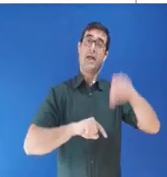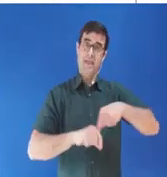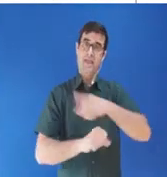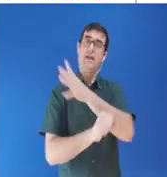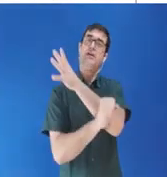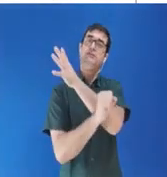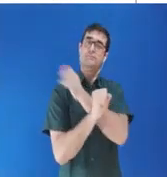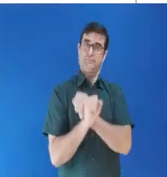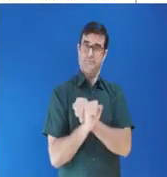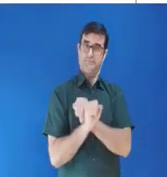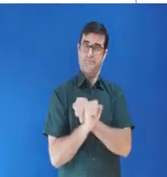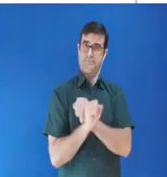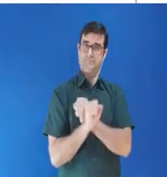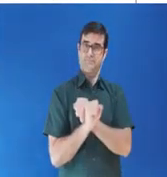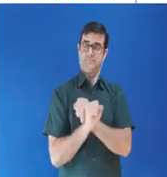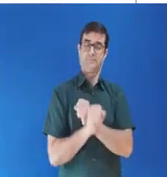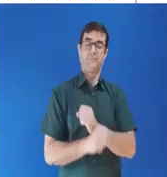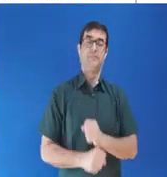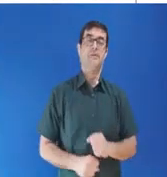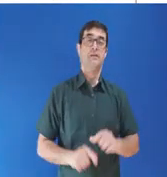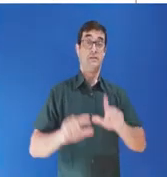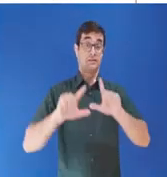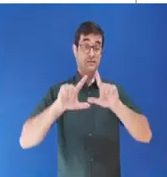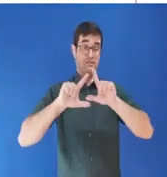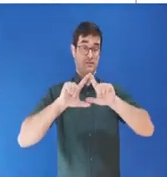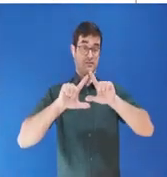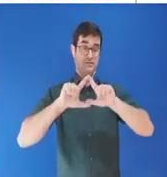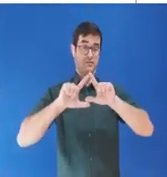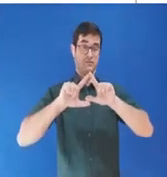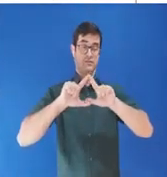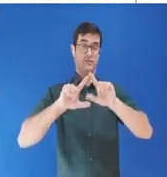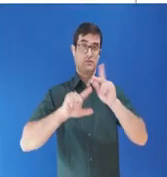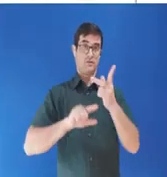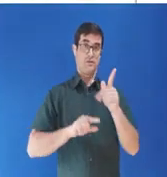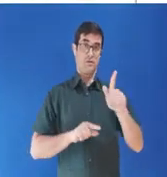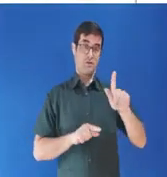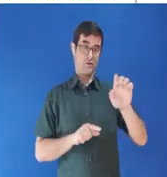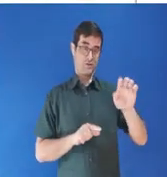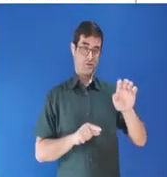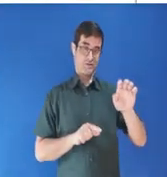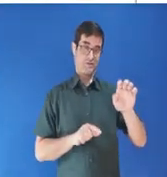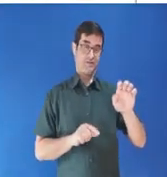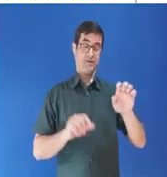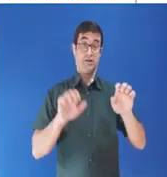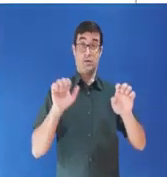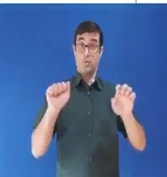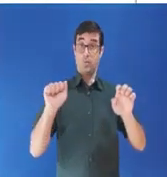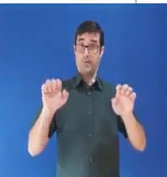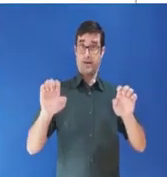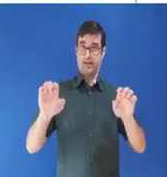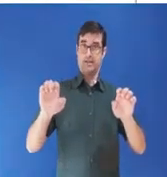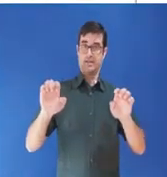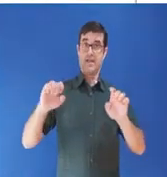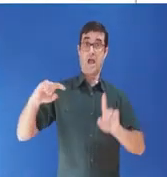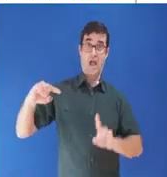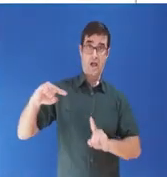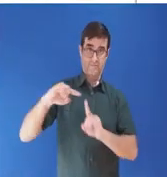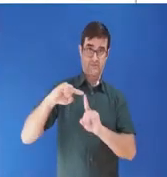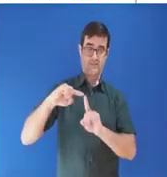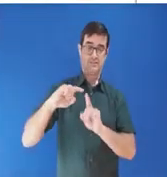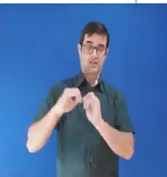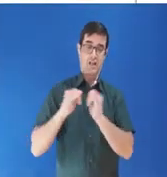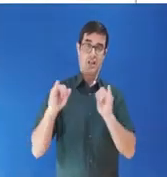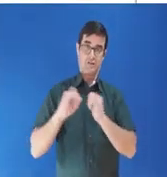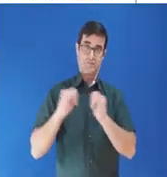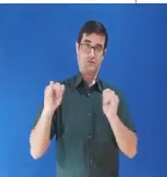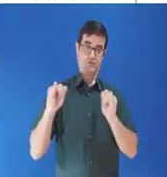processo endotérmico. Então, se aqui a afinidade eletrônica é positiva, quer dizer que o